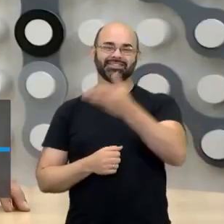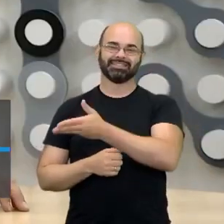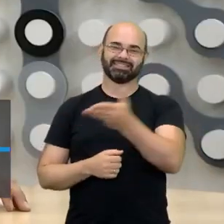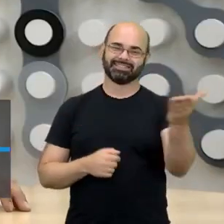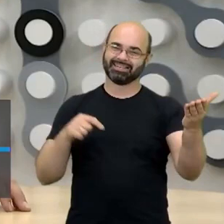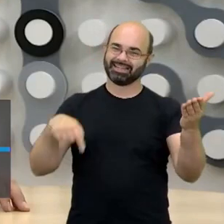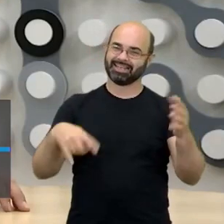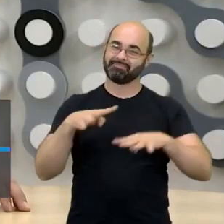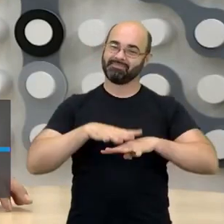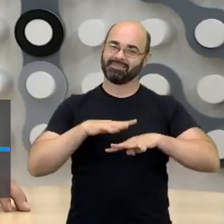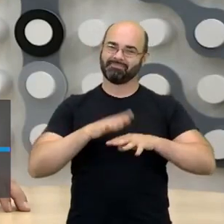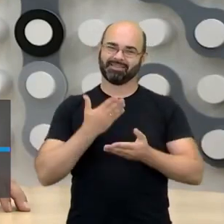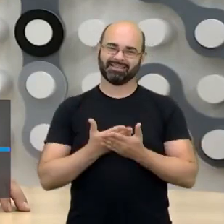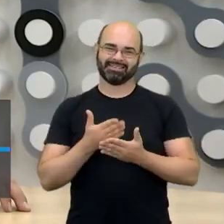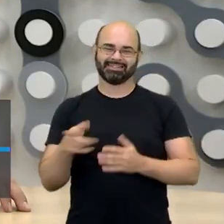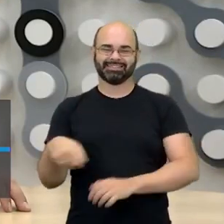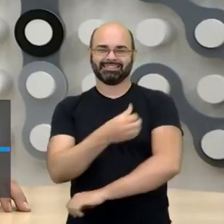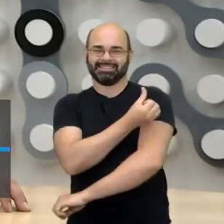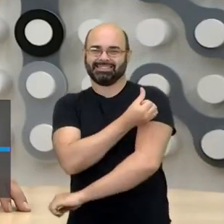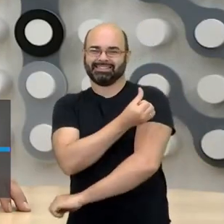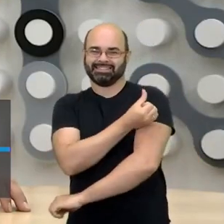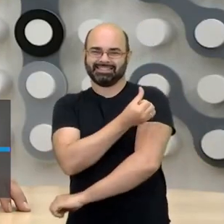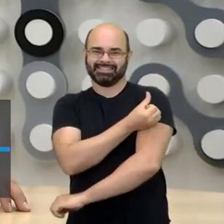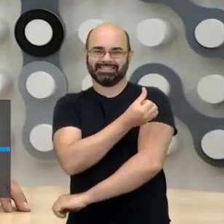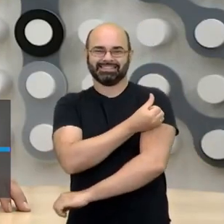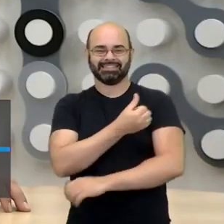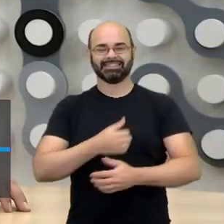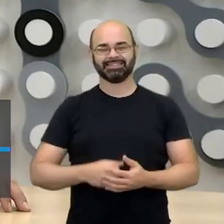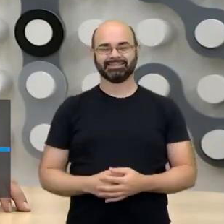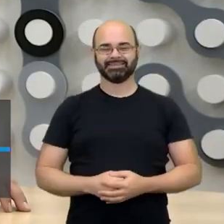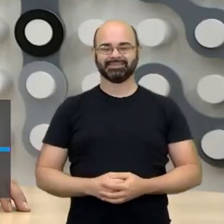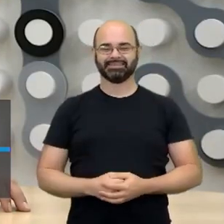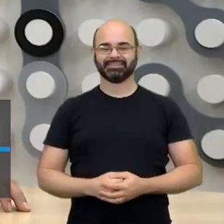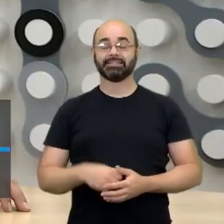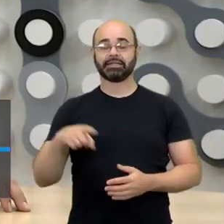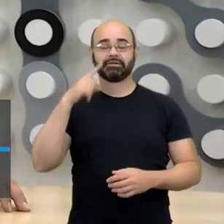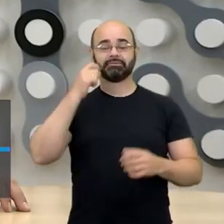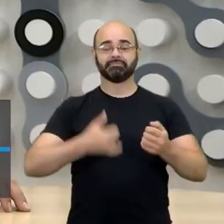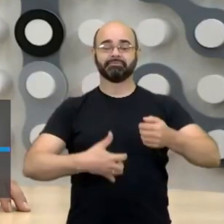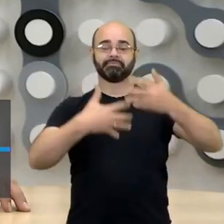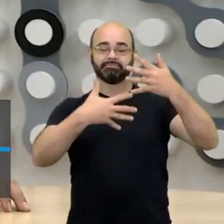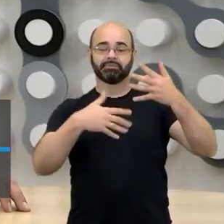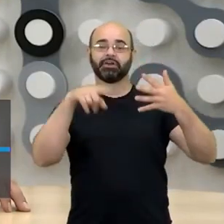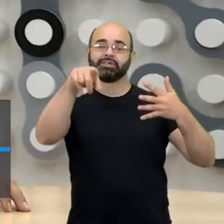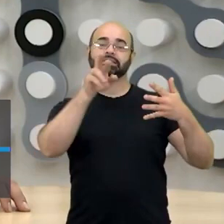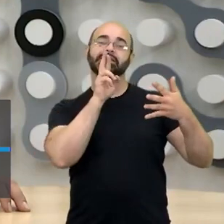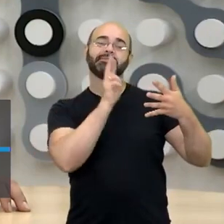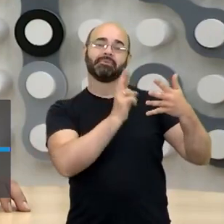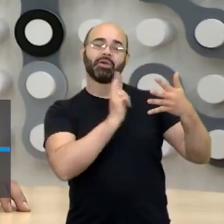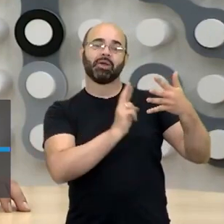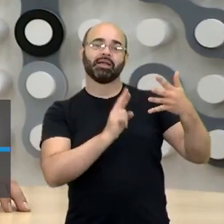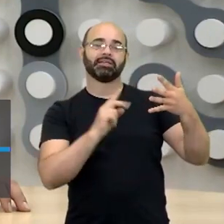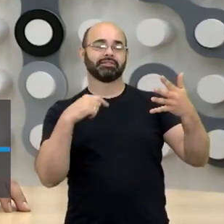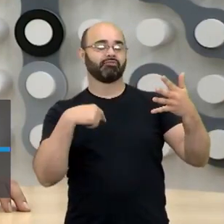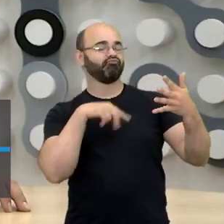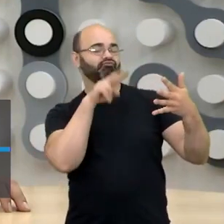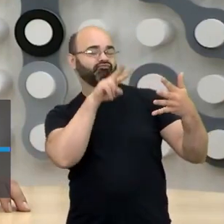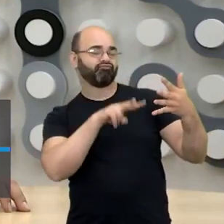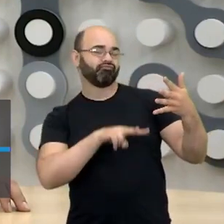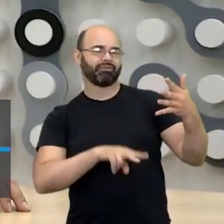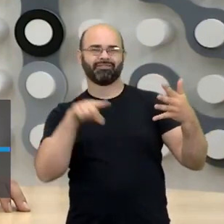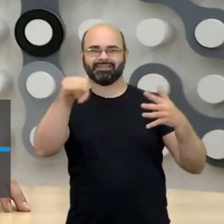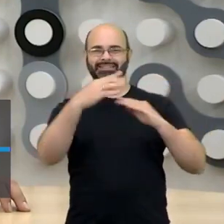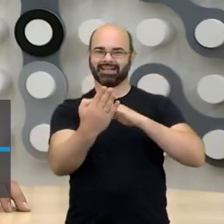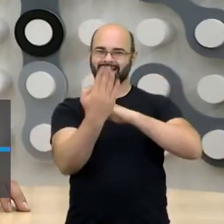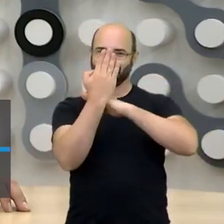acompanham. Mais uma aula de matemática aqui para o 6º ano do ensino fundamental. Acompanharei o chat, as interações, né? Aqueles comentários bacanas que vocês sempre